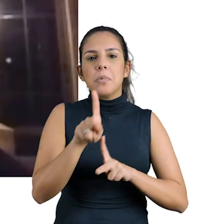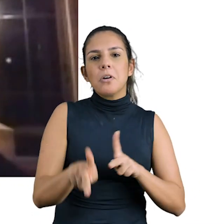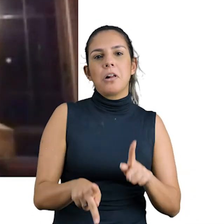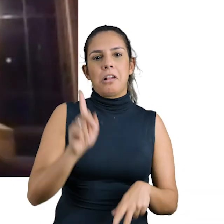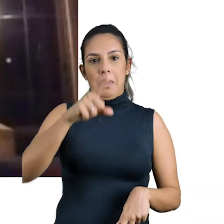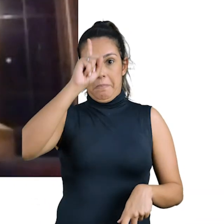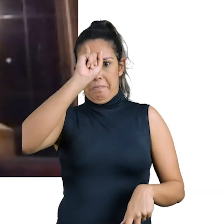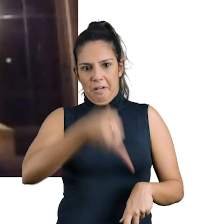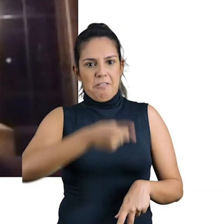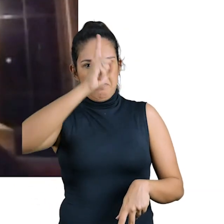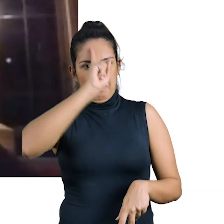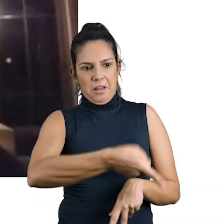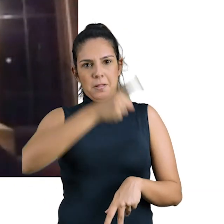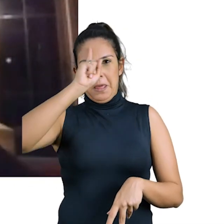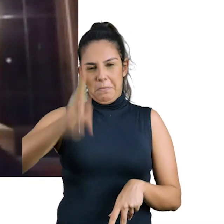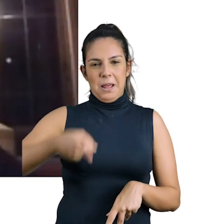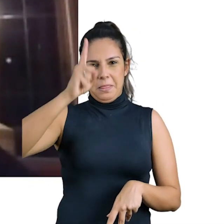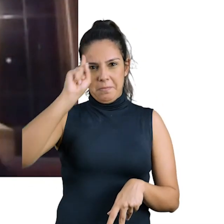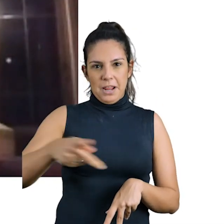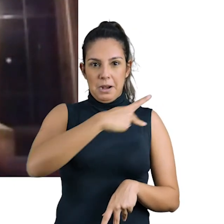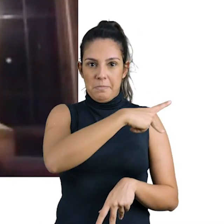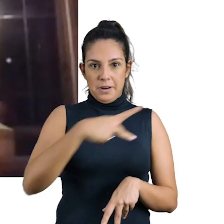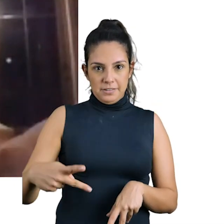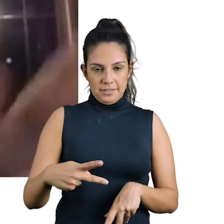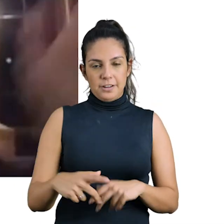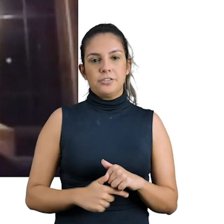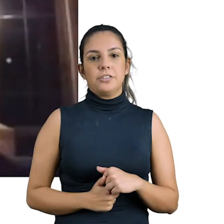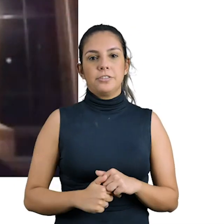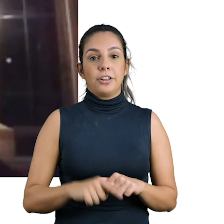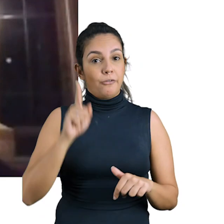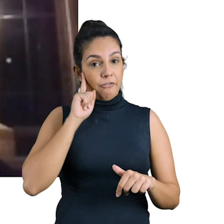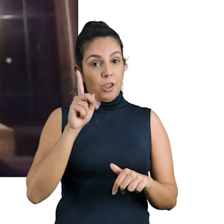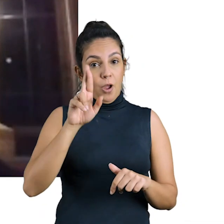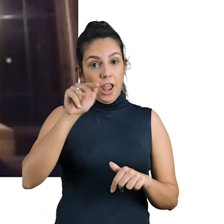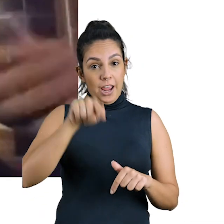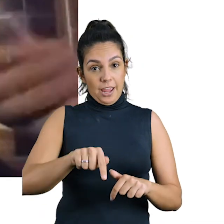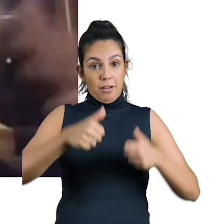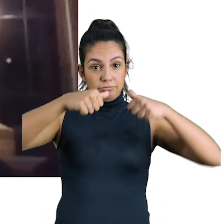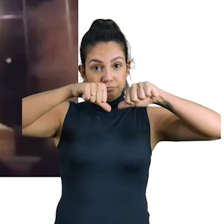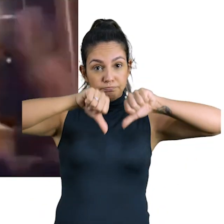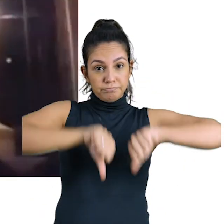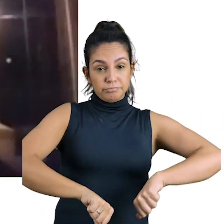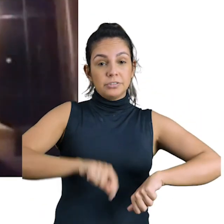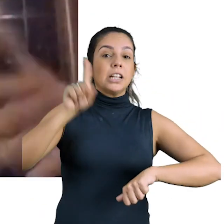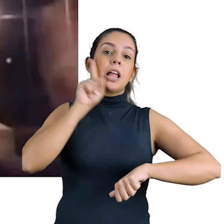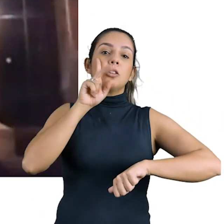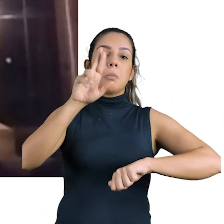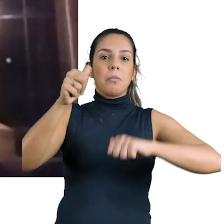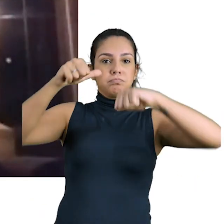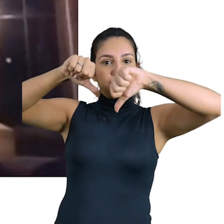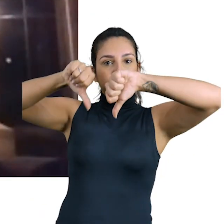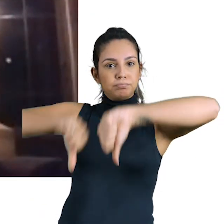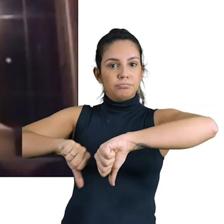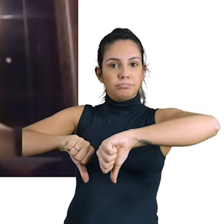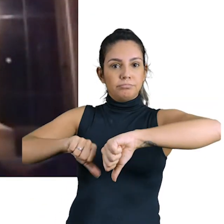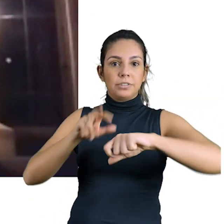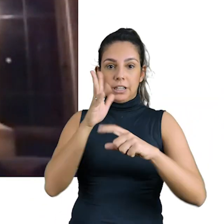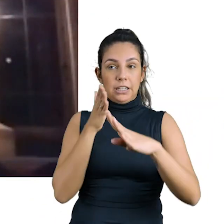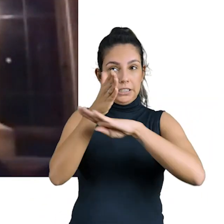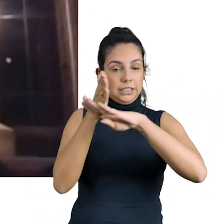e autoritários, né? Veja a crise aqui, veja a crise nos Estados Unidos. Tanto o Brasil como os Estados Unidos fomos proibidos de